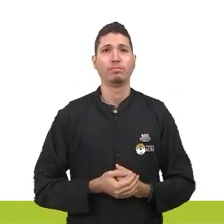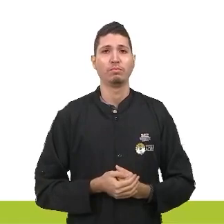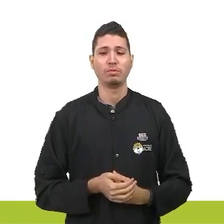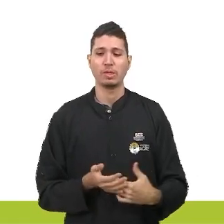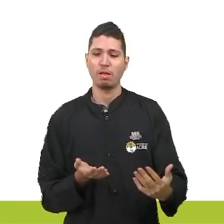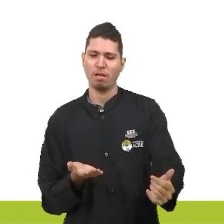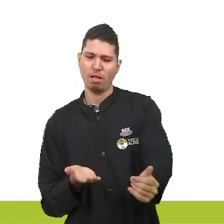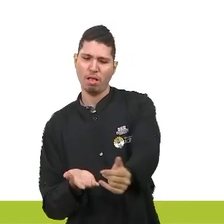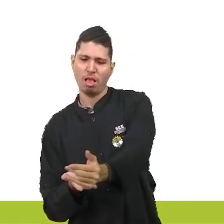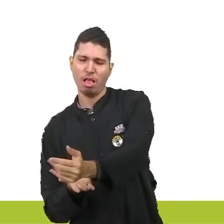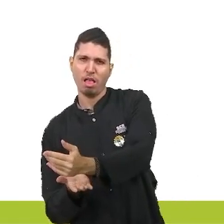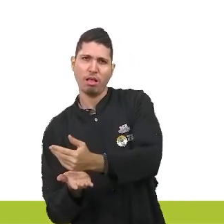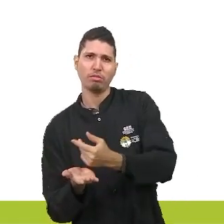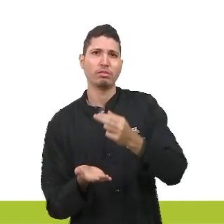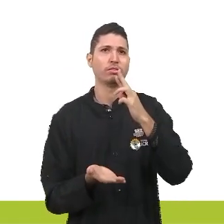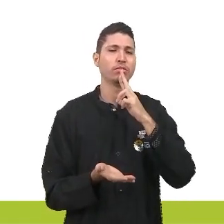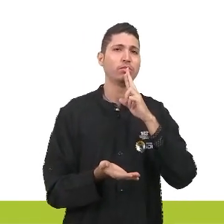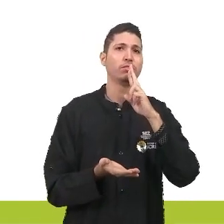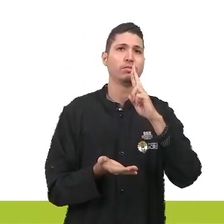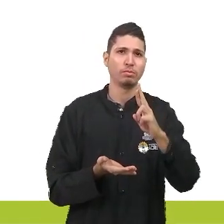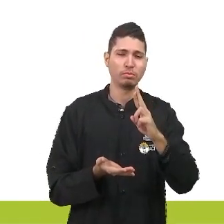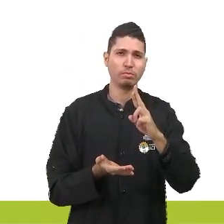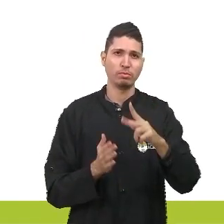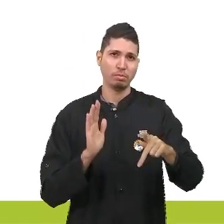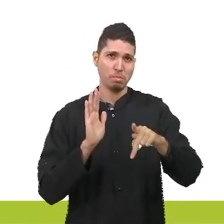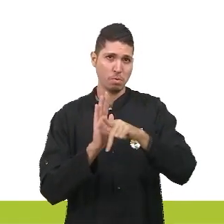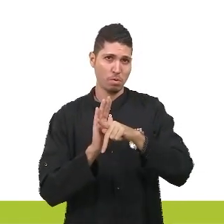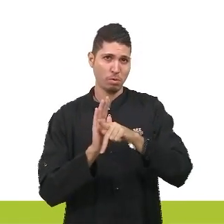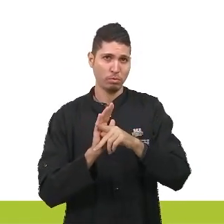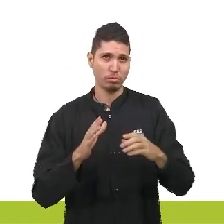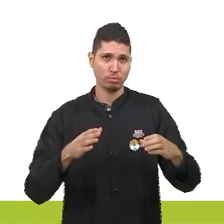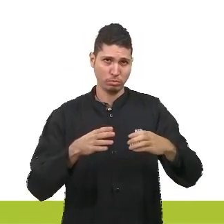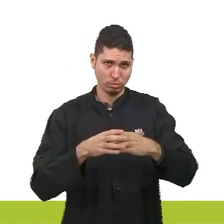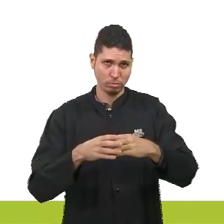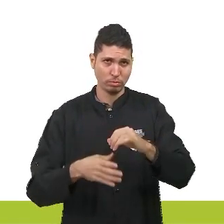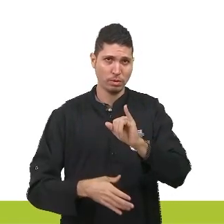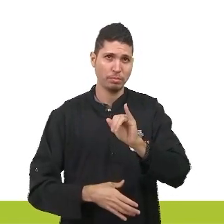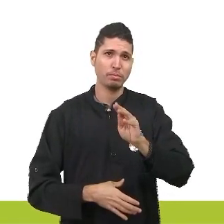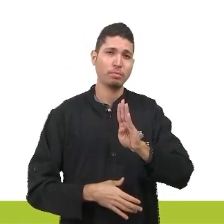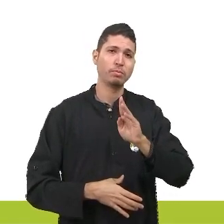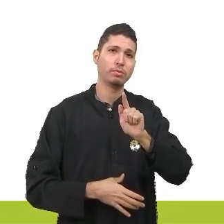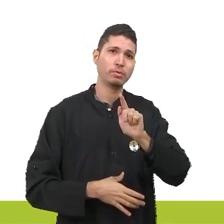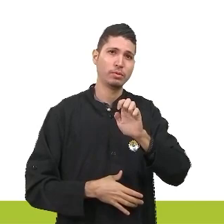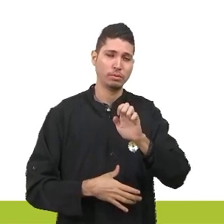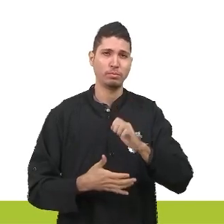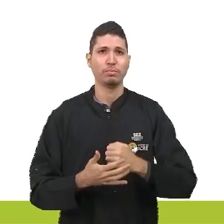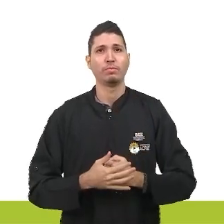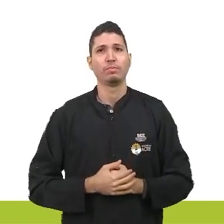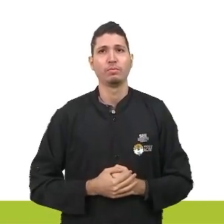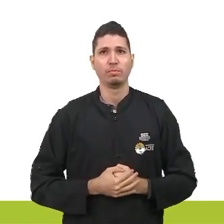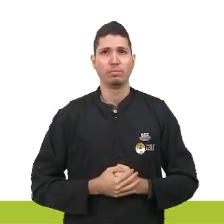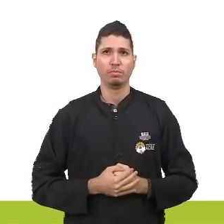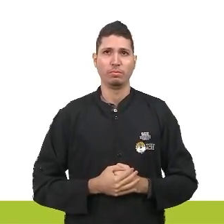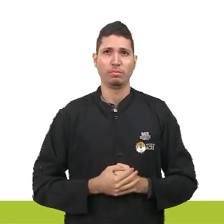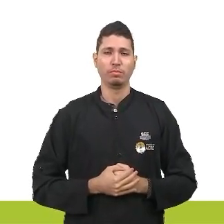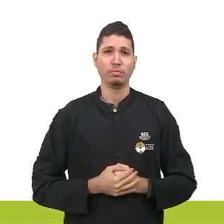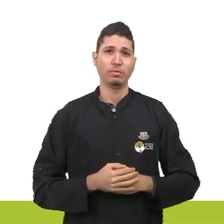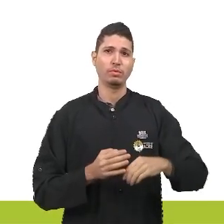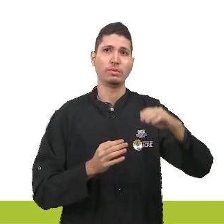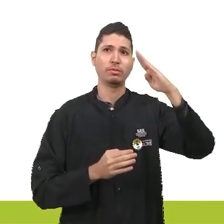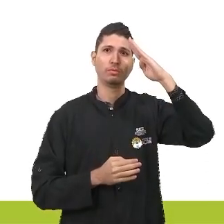de coletar os dados feitos pelo IBGE, e aqui tem um símbolo aí do IBGE. Tá? Então, quais são as